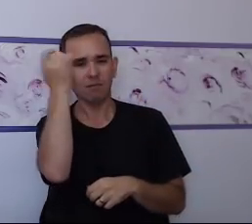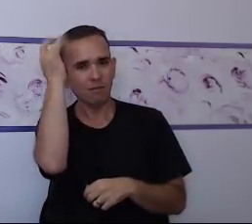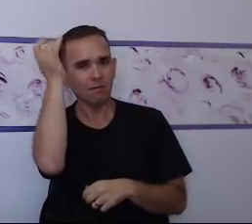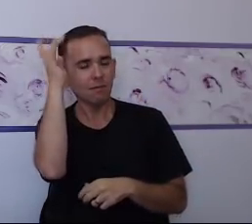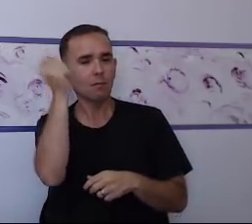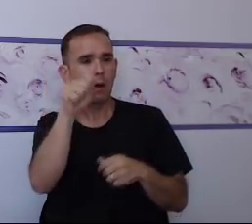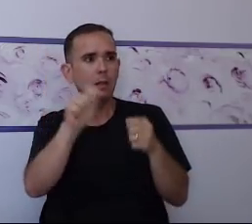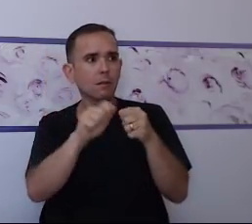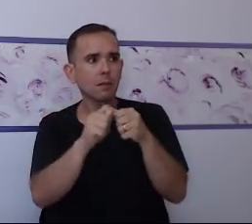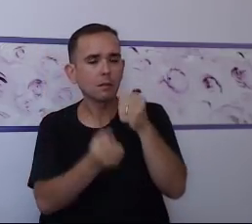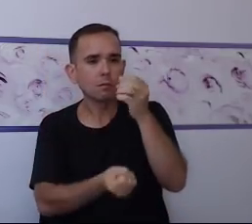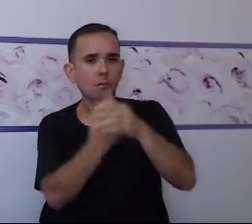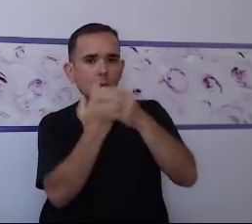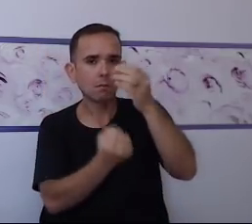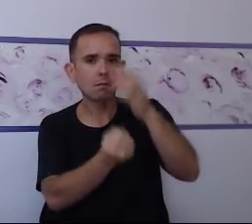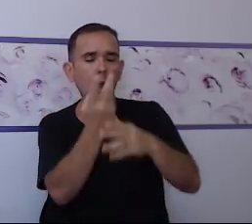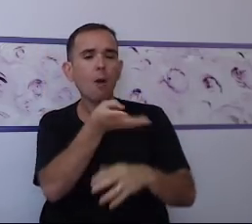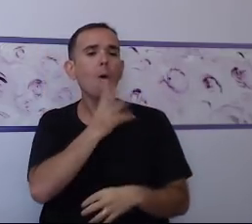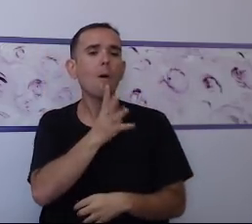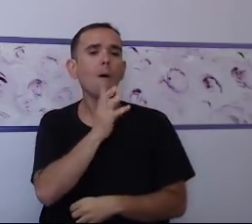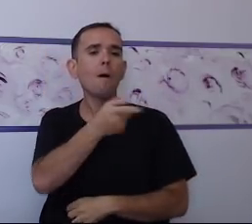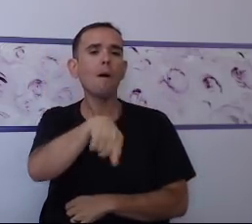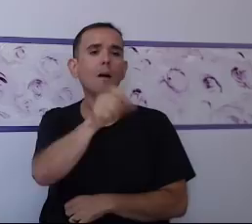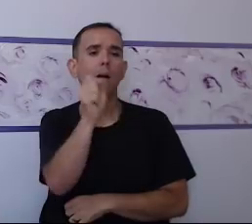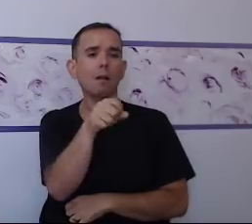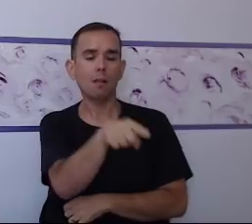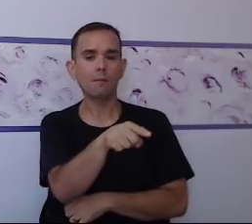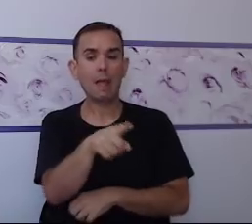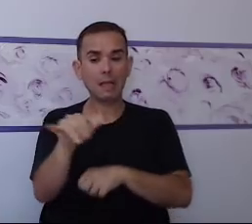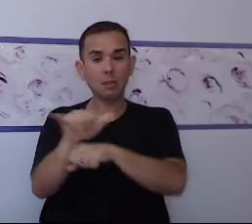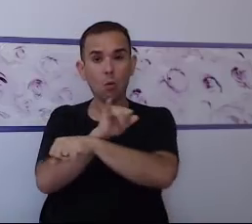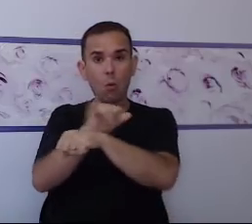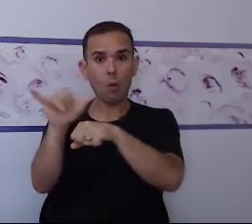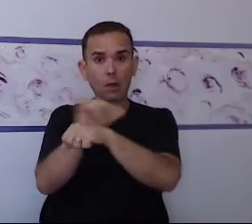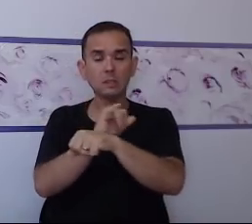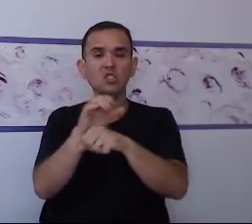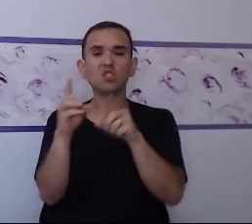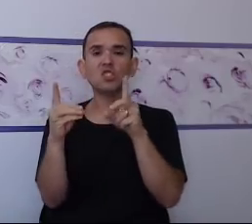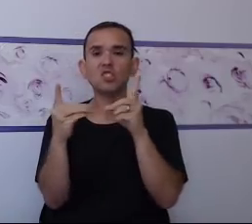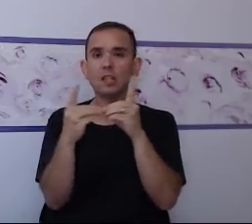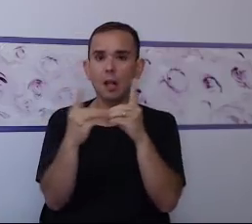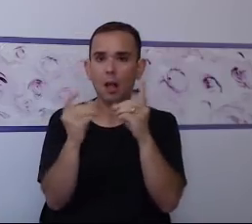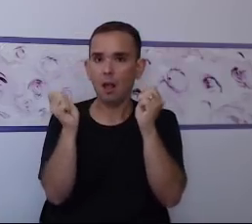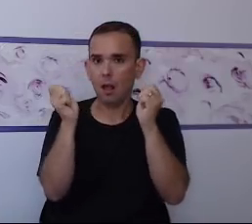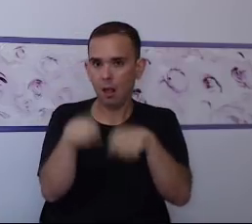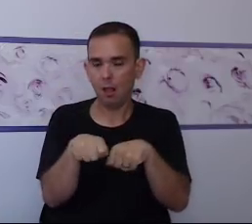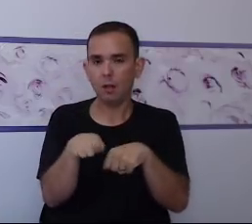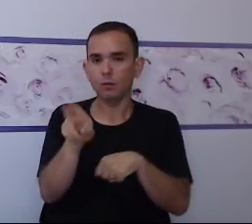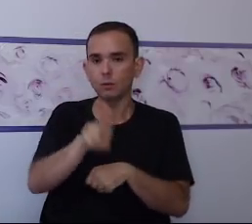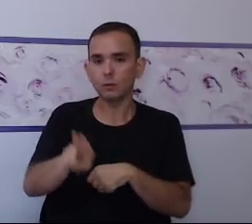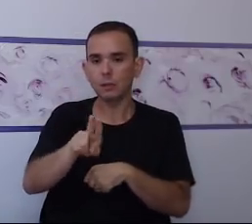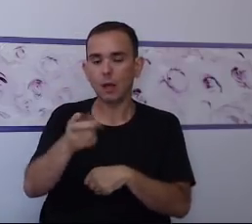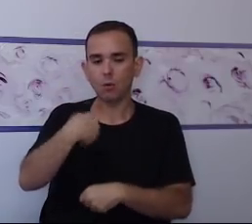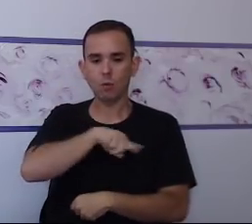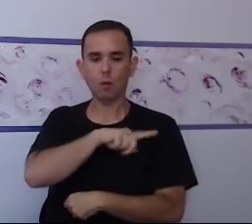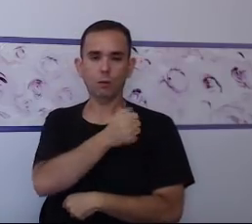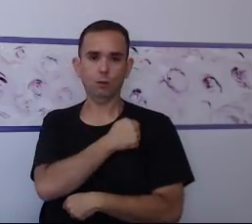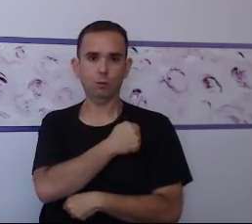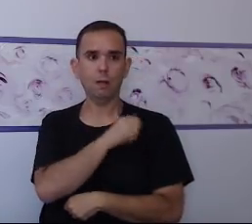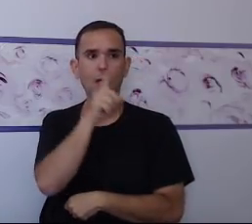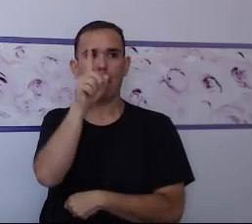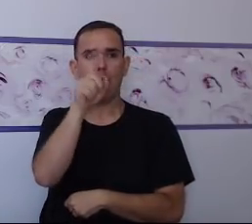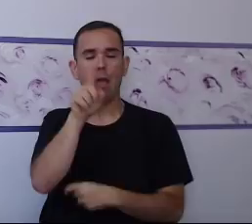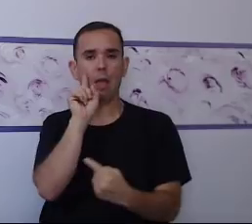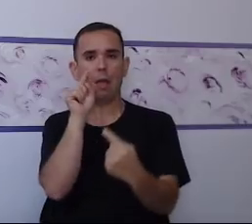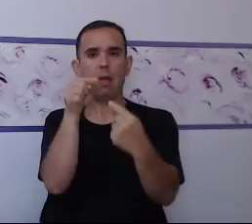de construção do conhecimento. Então, esses recursos didáticos que nós precisamos utilizar com os nossos alunos, ele é